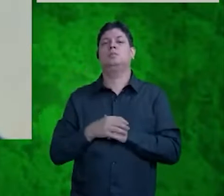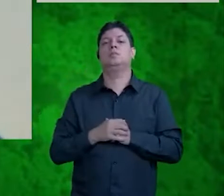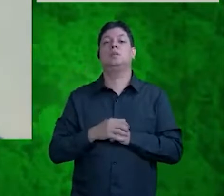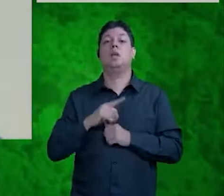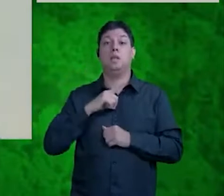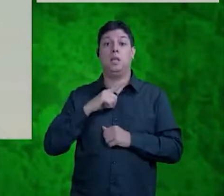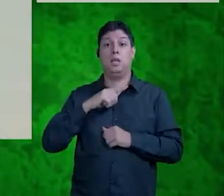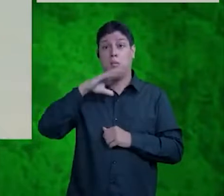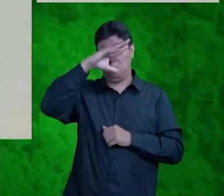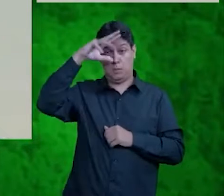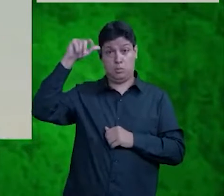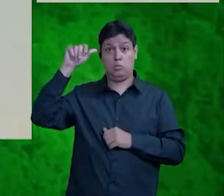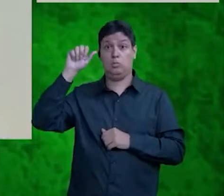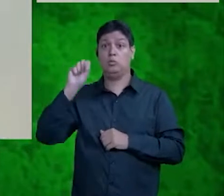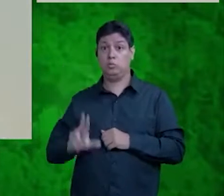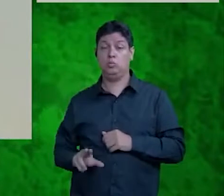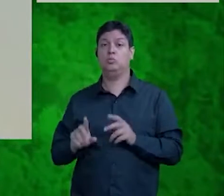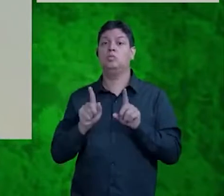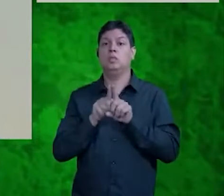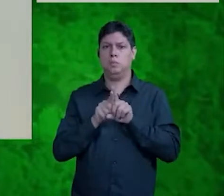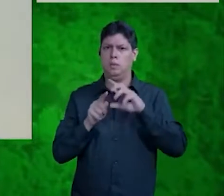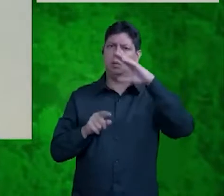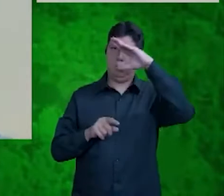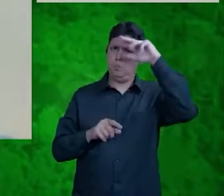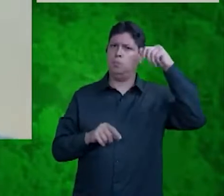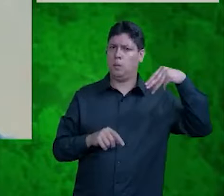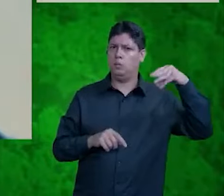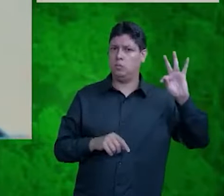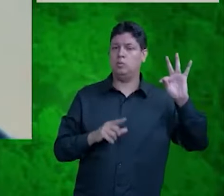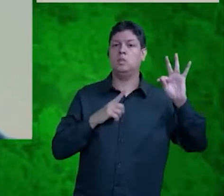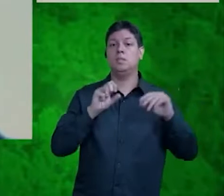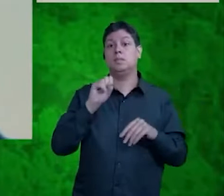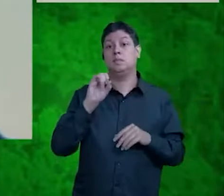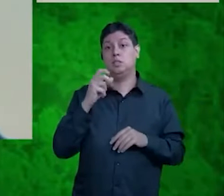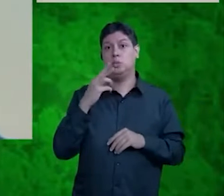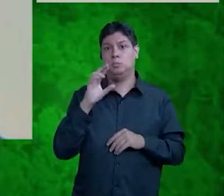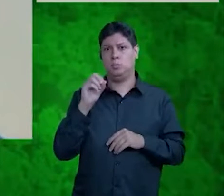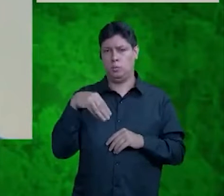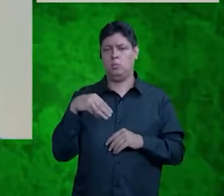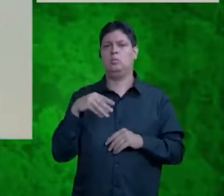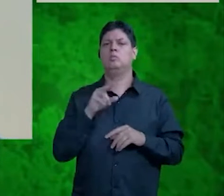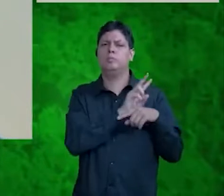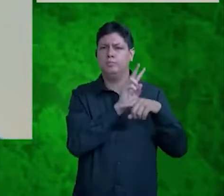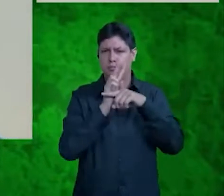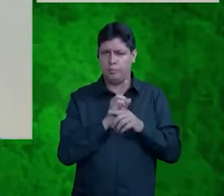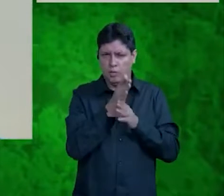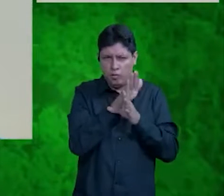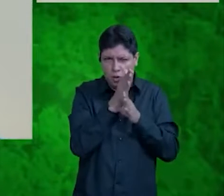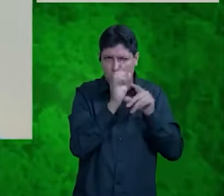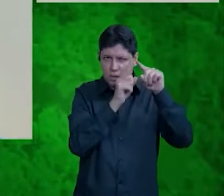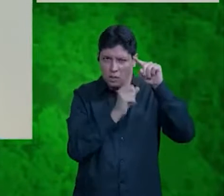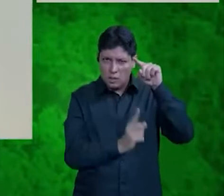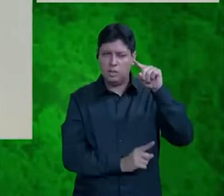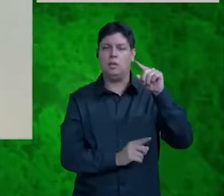Grosso, inclusive, que é o SISFRON, Sistema de Monitoramento de Fronteira. Nós tivemos aí na Amazônia casos de delegados